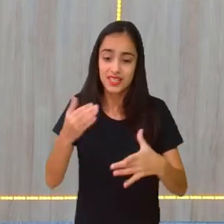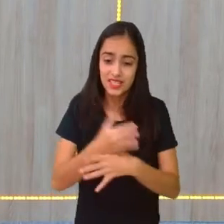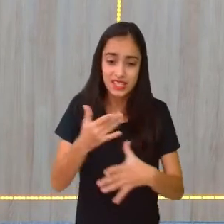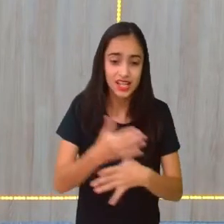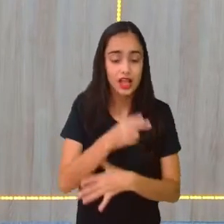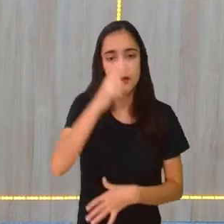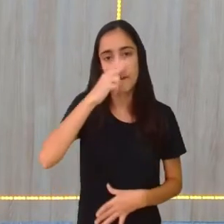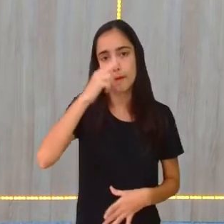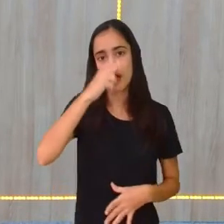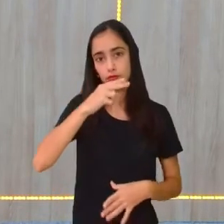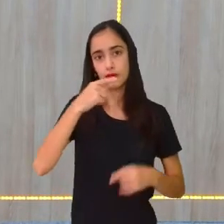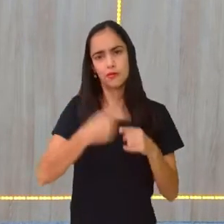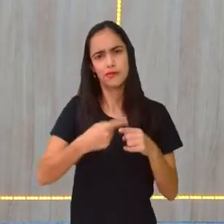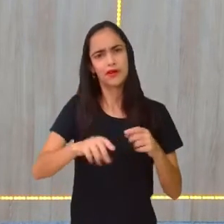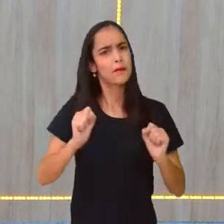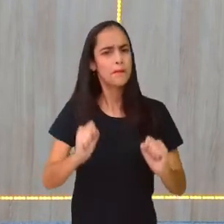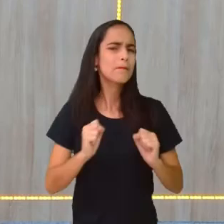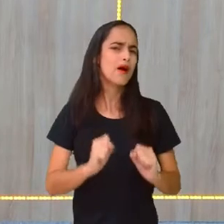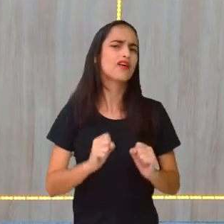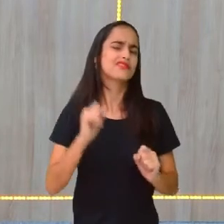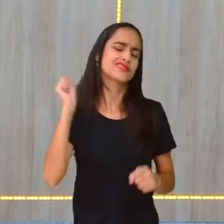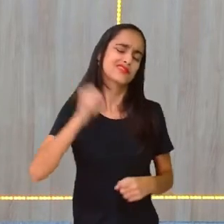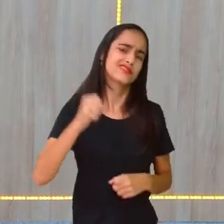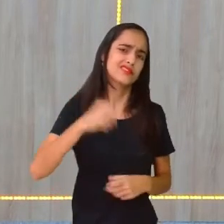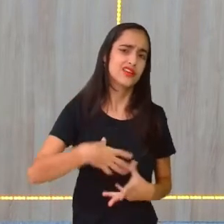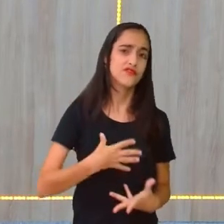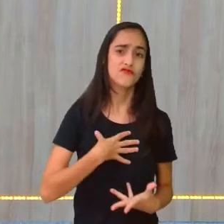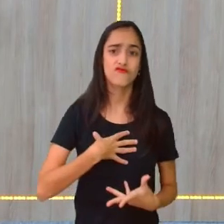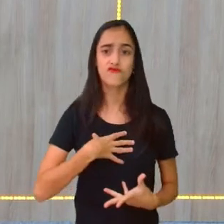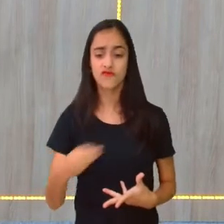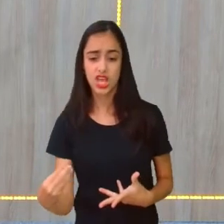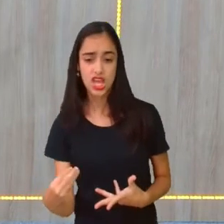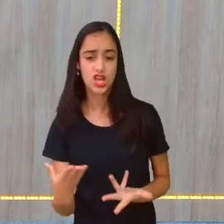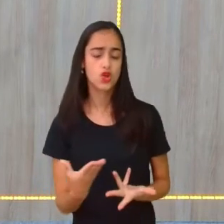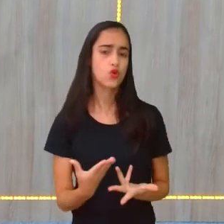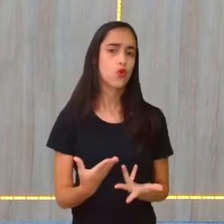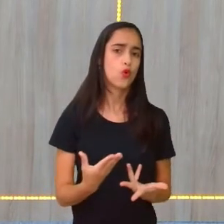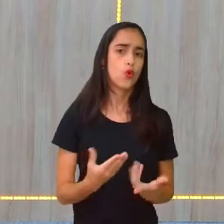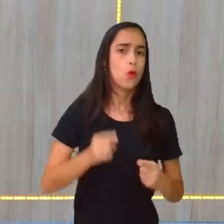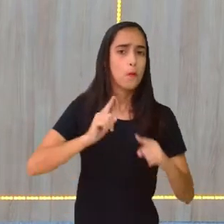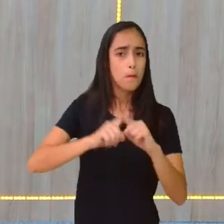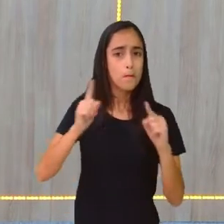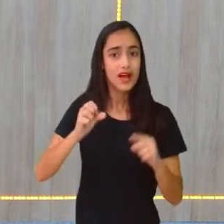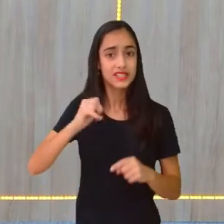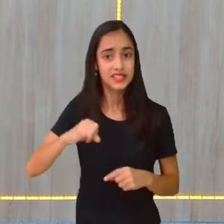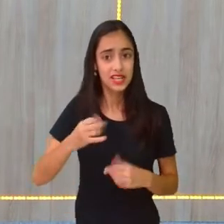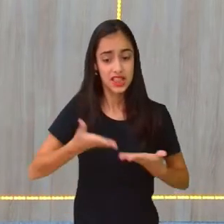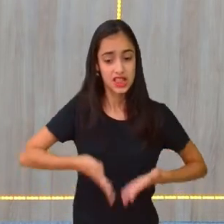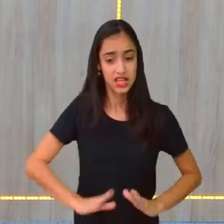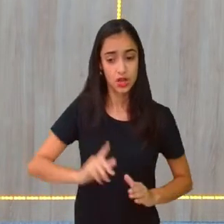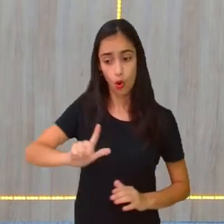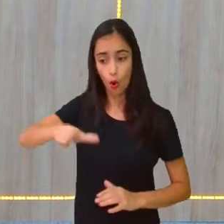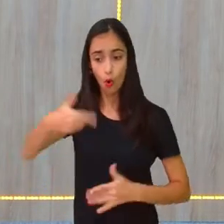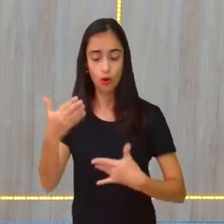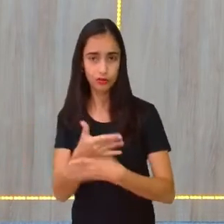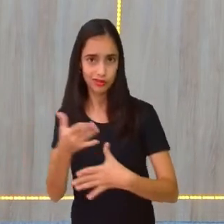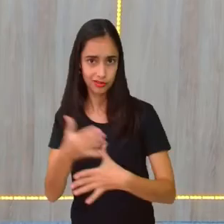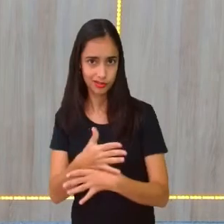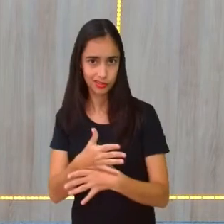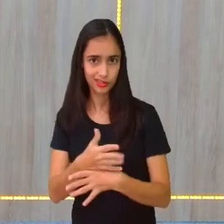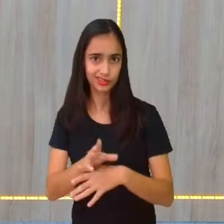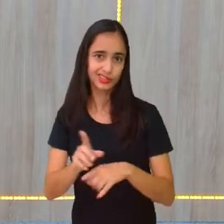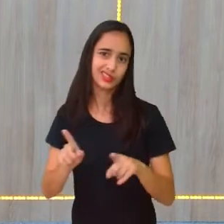eles podiam ser filhos de atenienses, mas se tivesse nascido em uma outra cidade por alguma questão, aí também